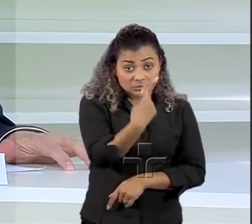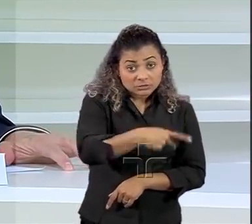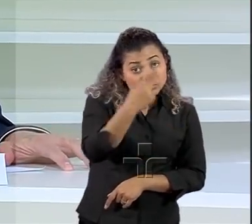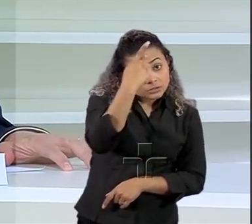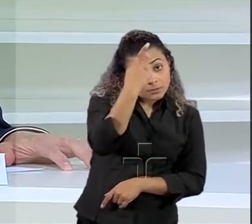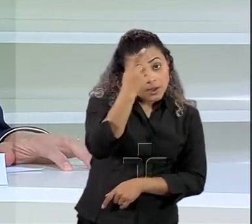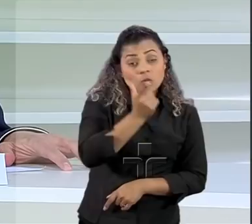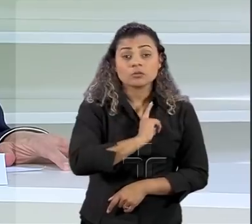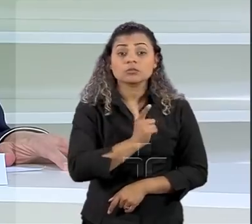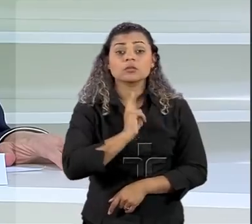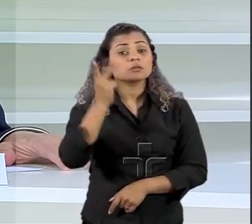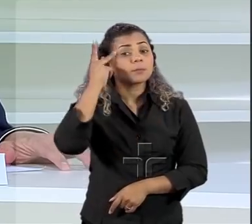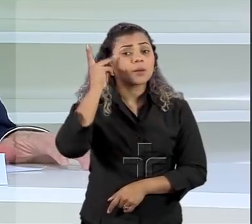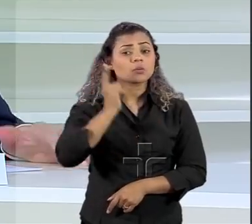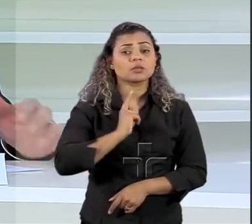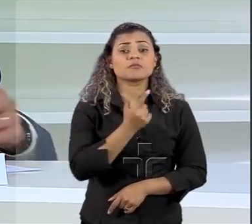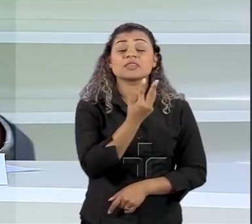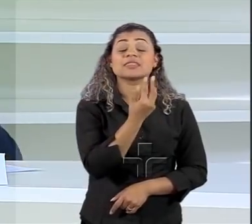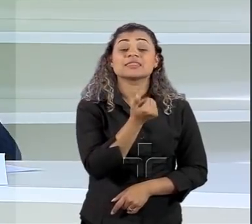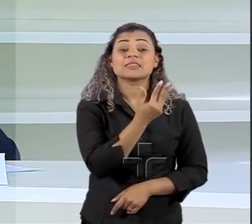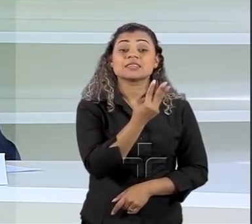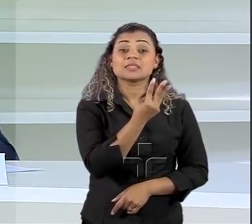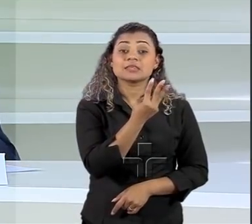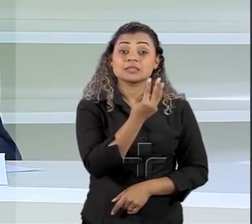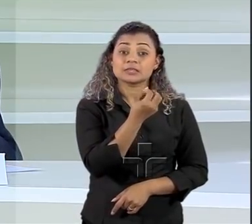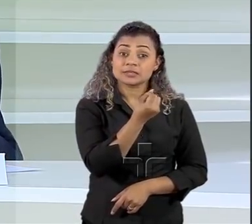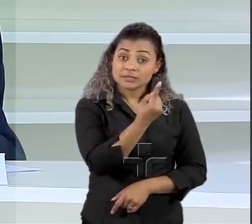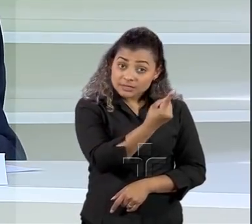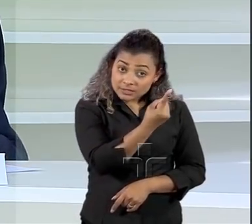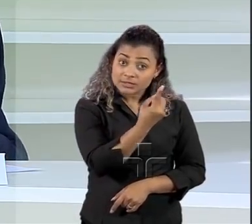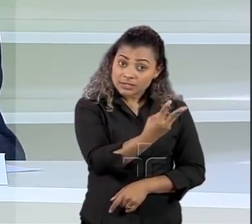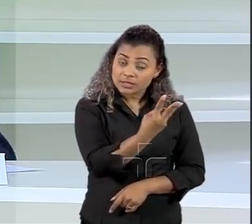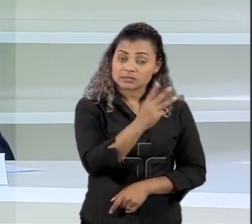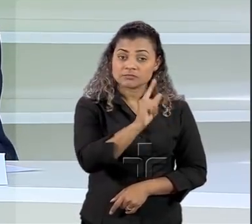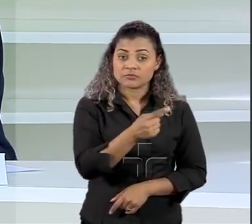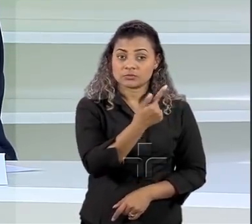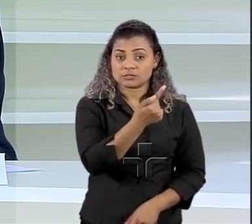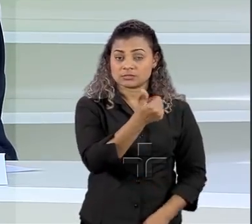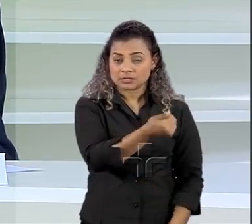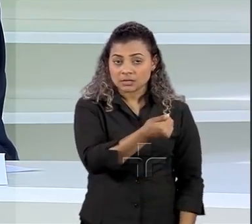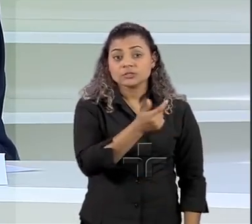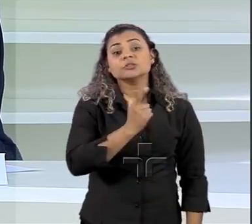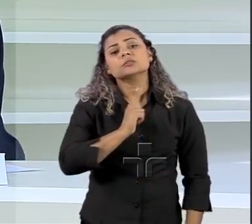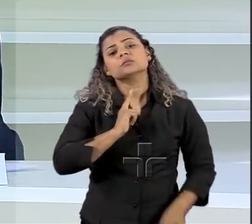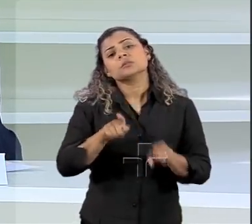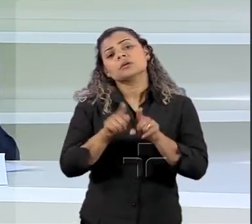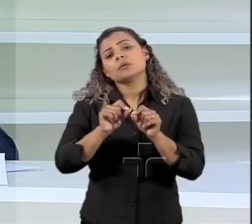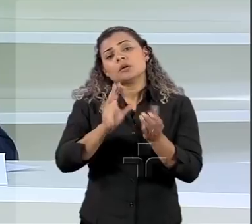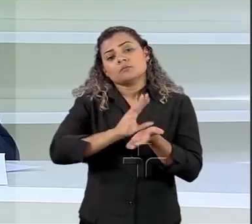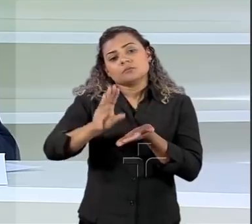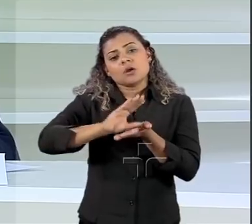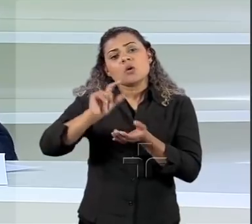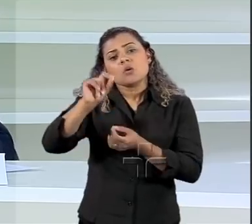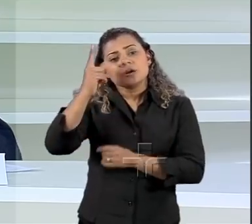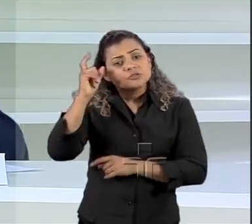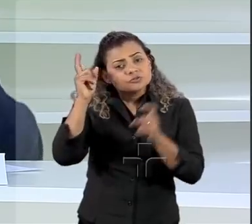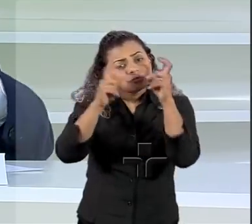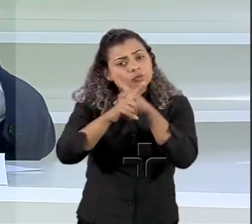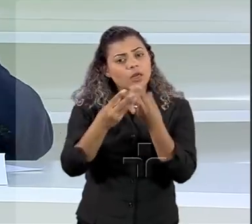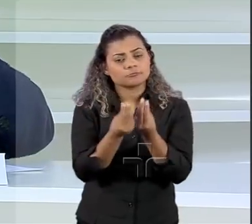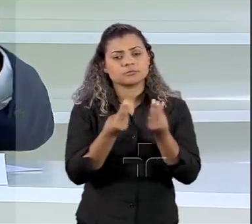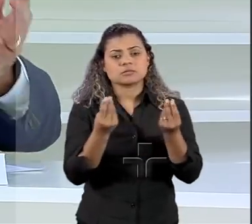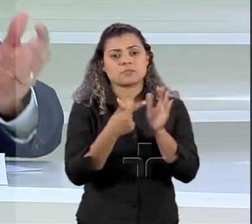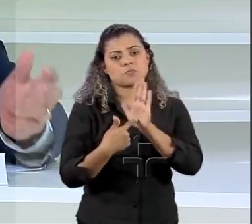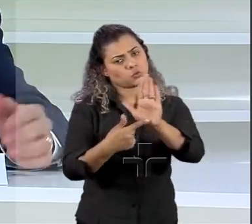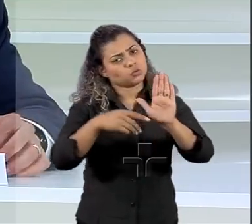pôs 13,16%. Alocou mais recursos a despeito das dificuldades, mostrando sensibilidade.